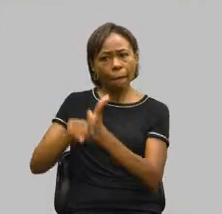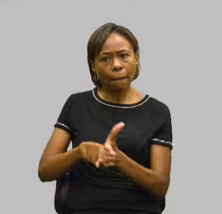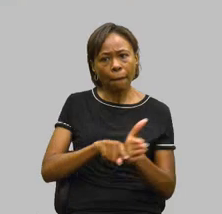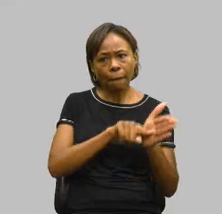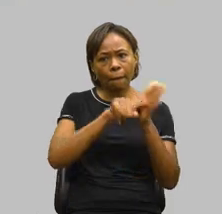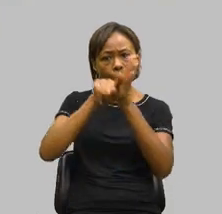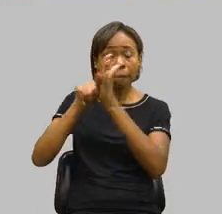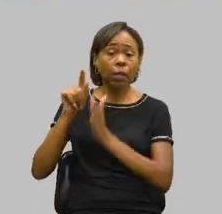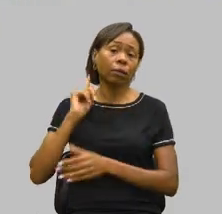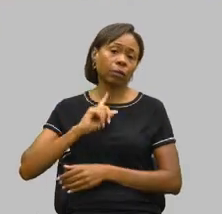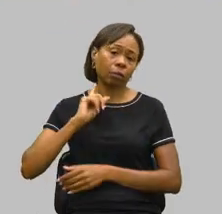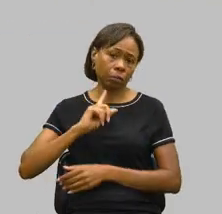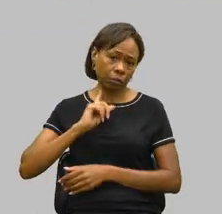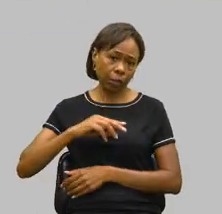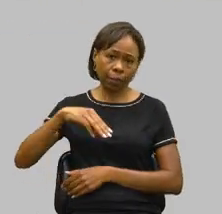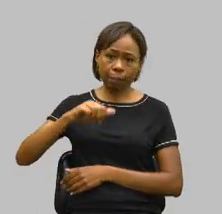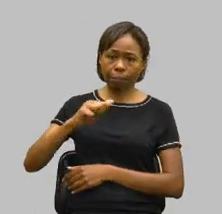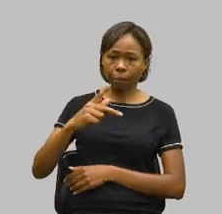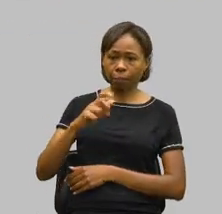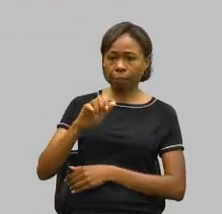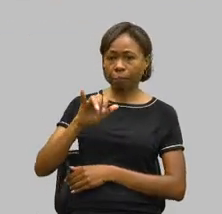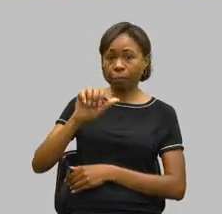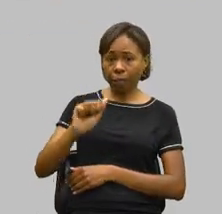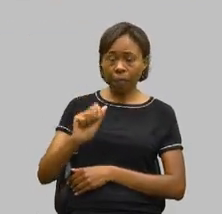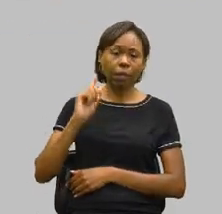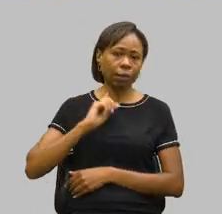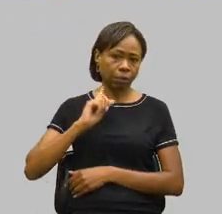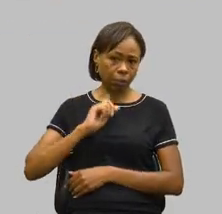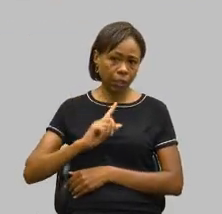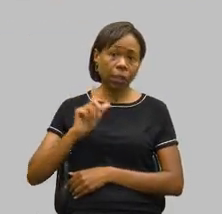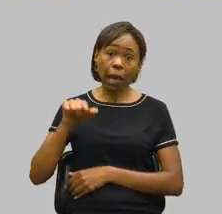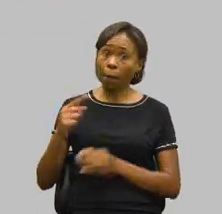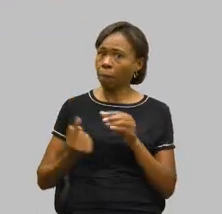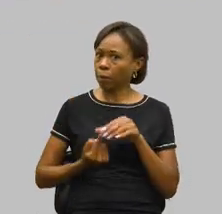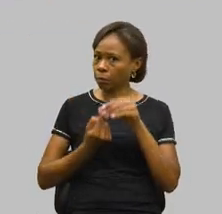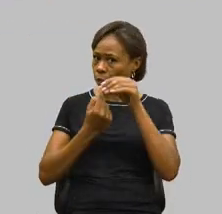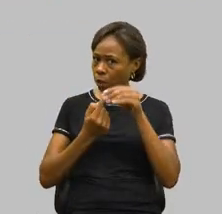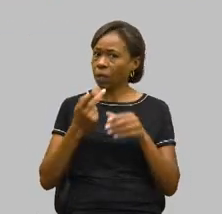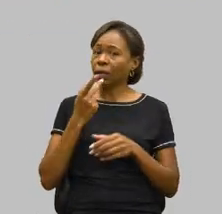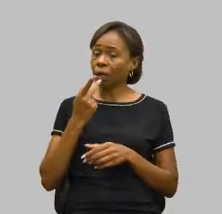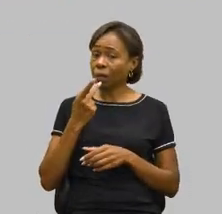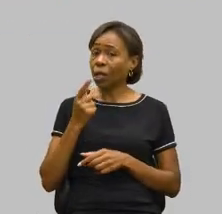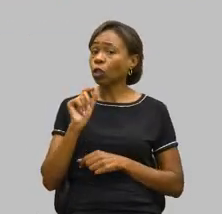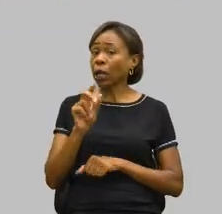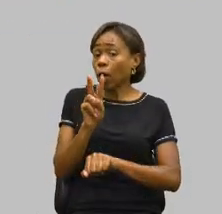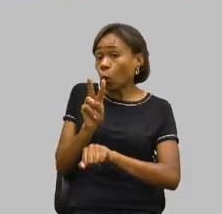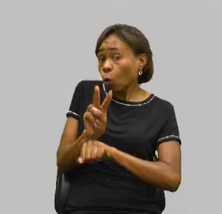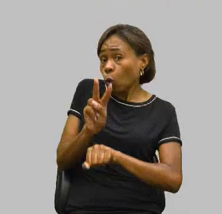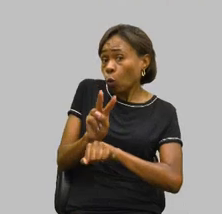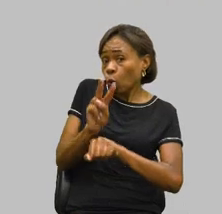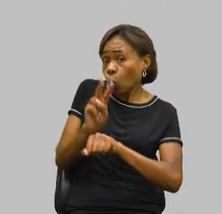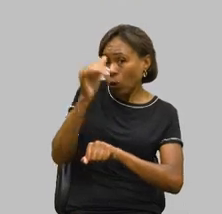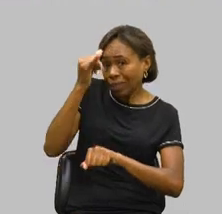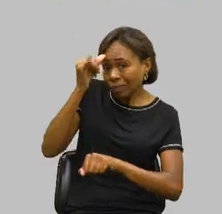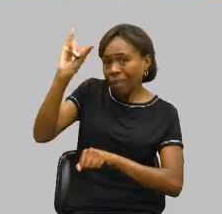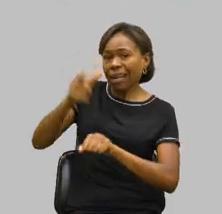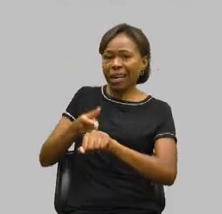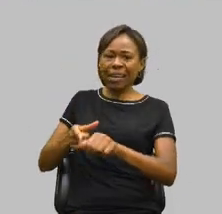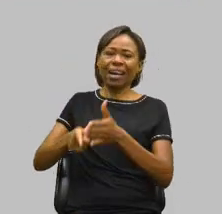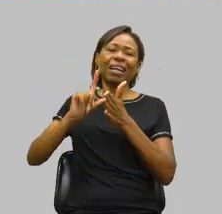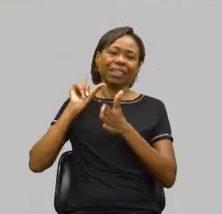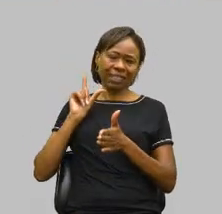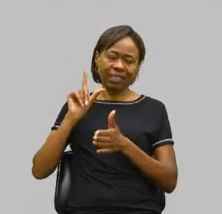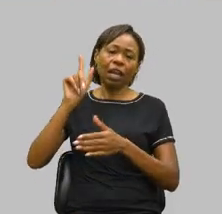de Minas Gerais e mais uma vez eu vou falar aqui em prevenção prevenção é a palavra chave prevenção é a